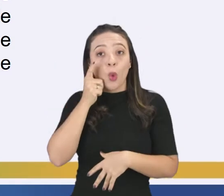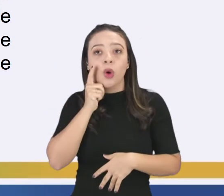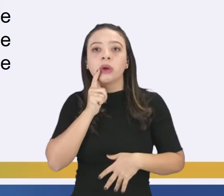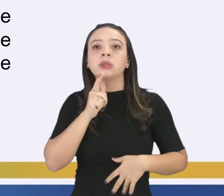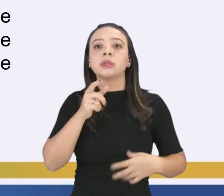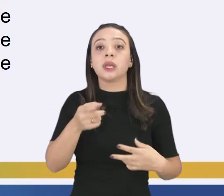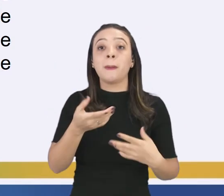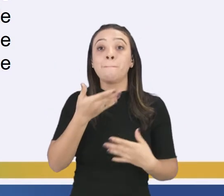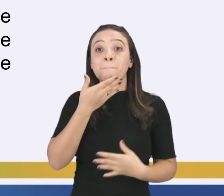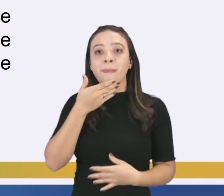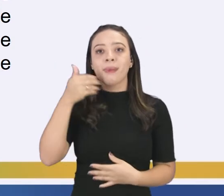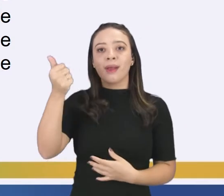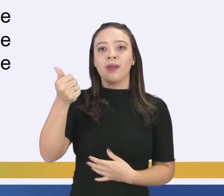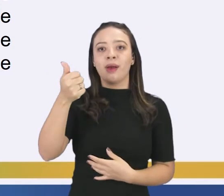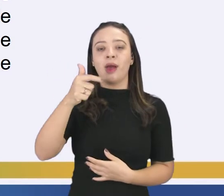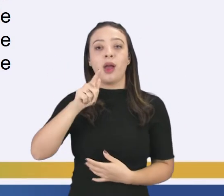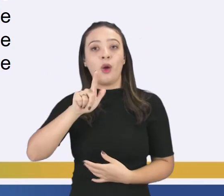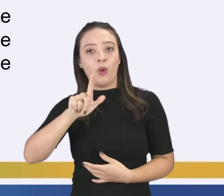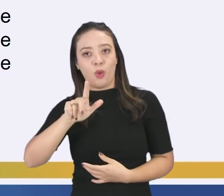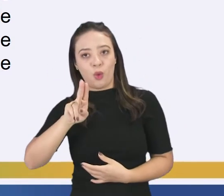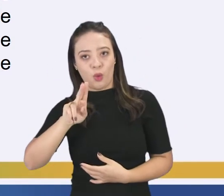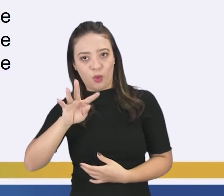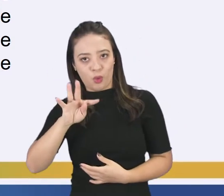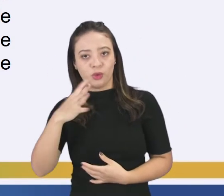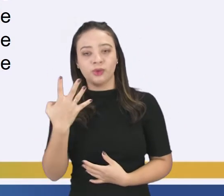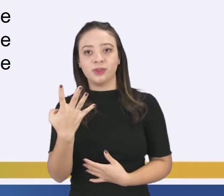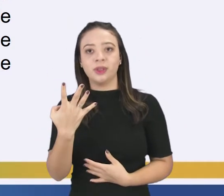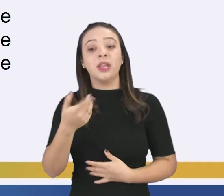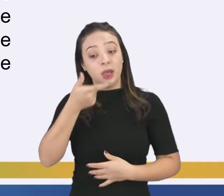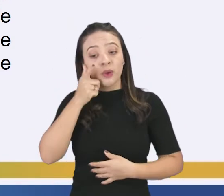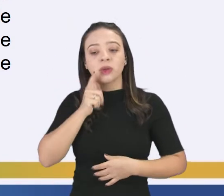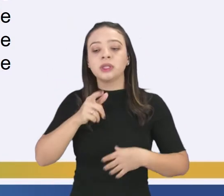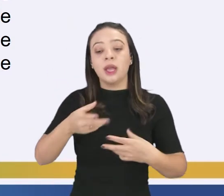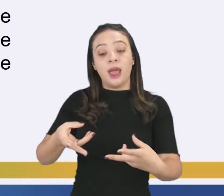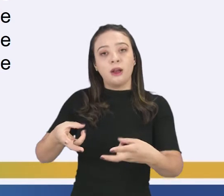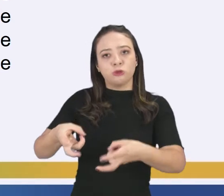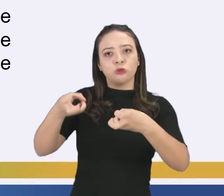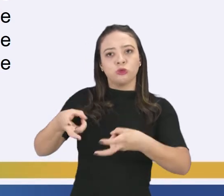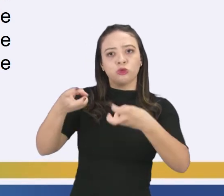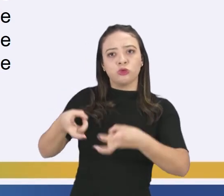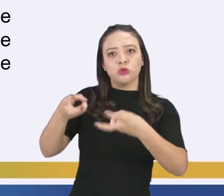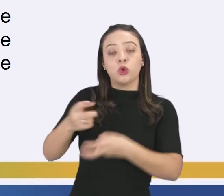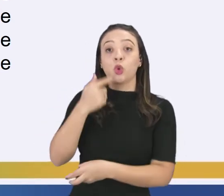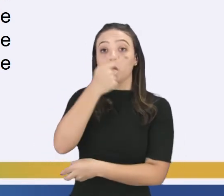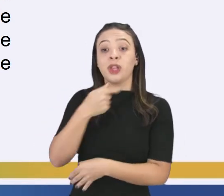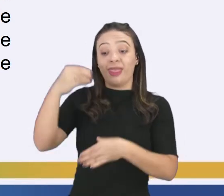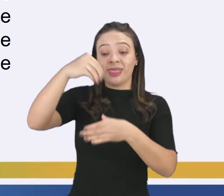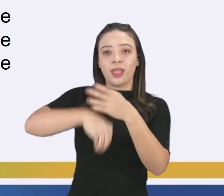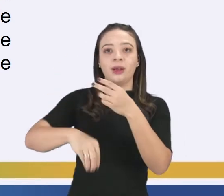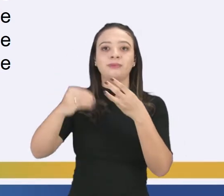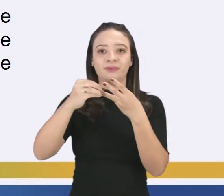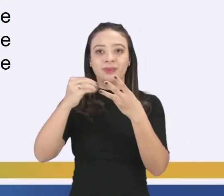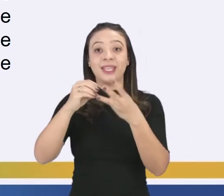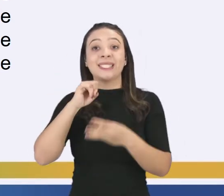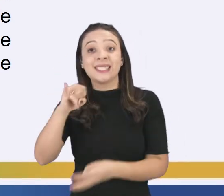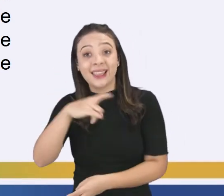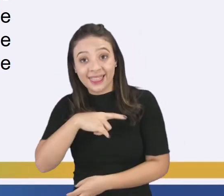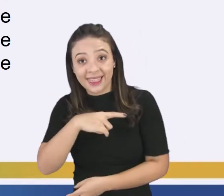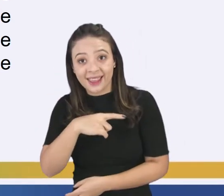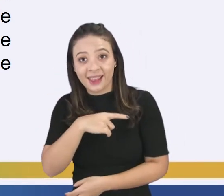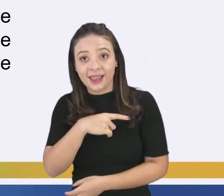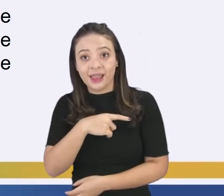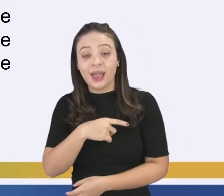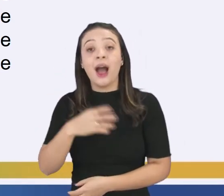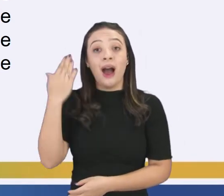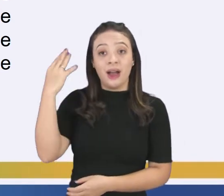nas células dos nossos músculos, responsável por puxar a glicose do sangue para dentro das células. Com mais GLUT4, a insulina, que